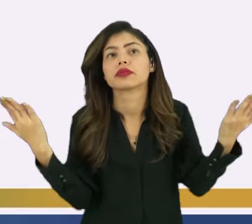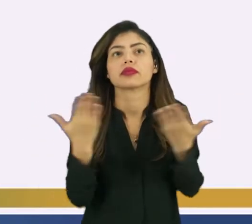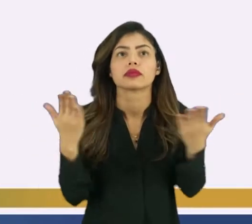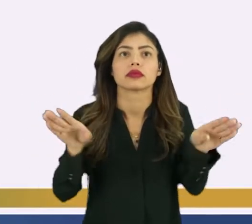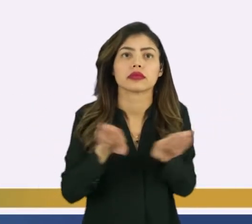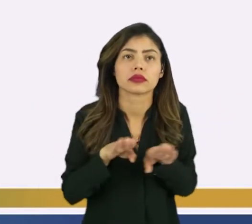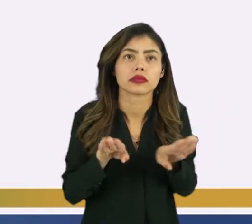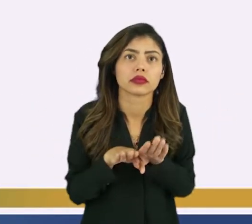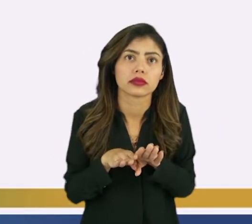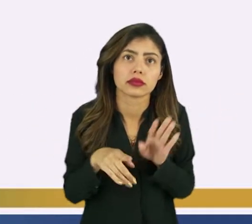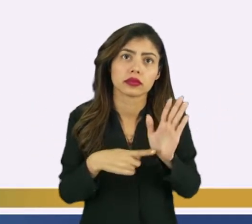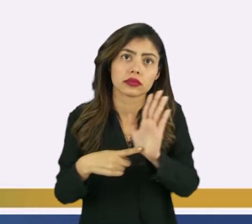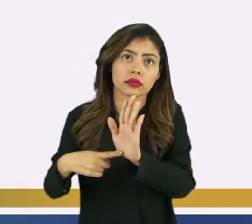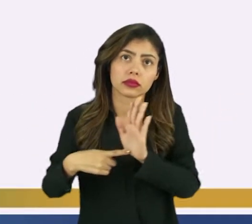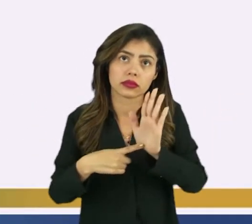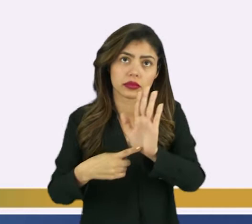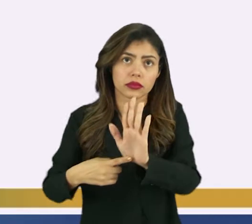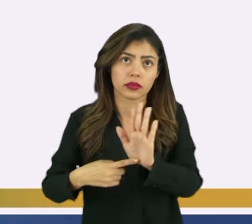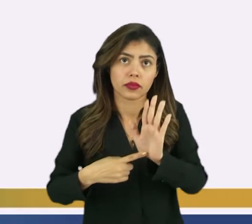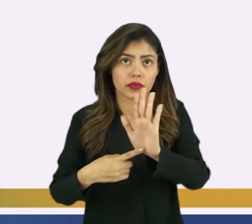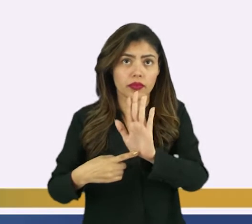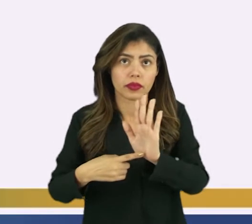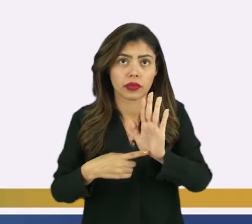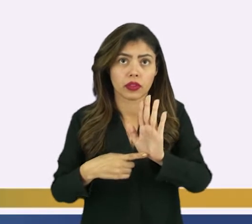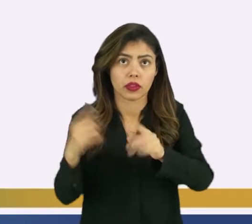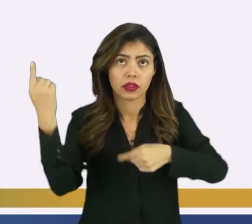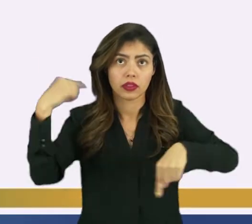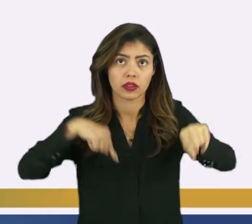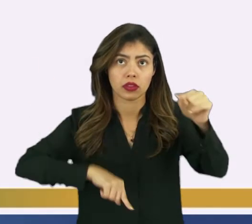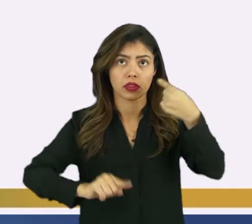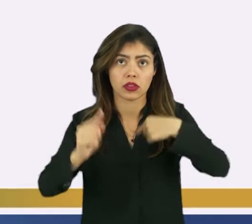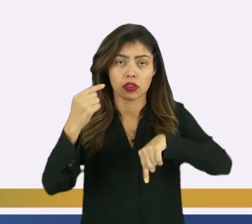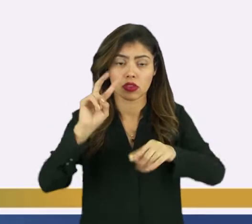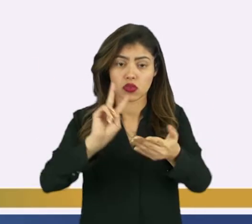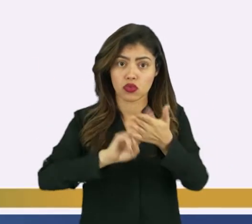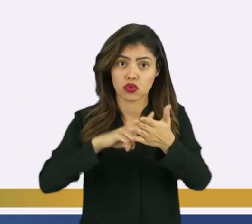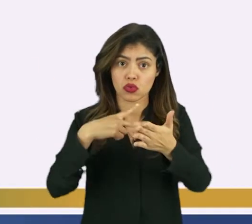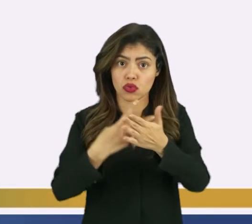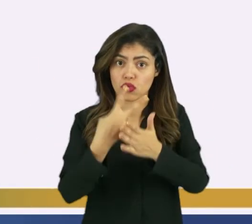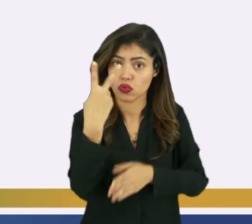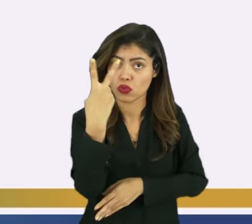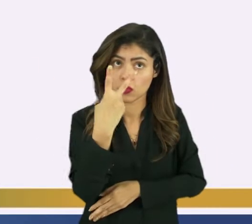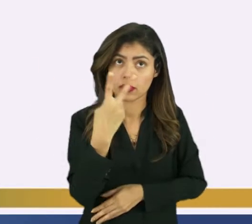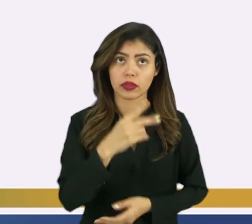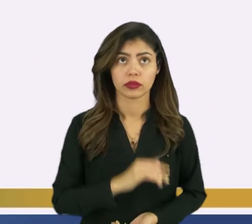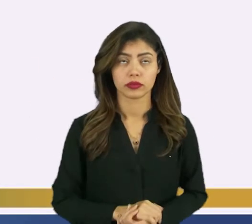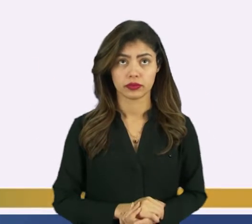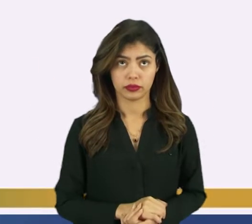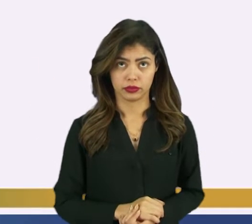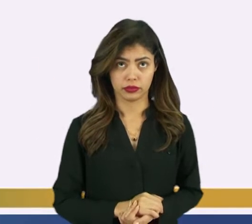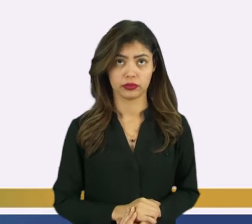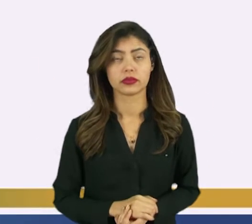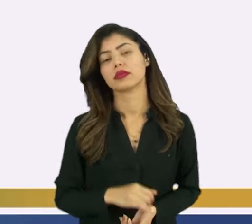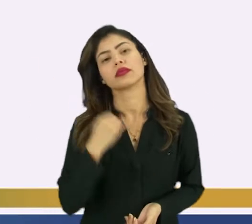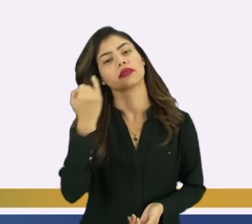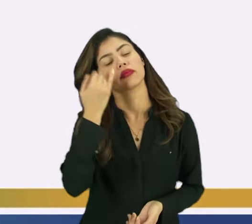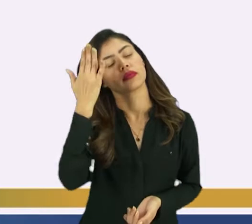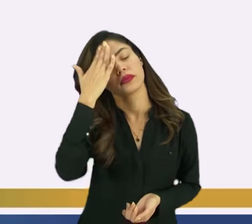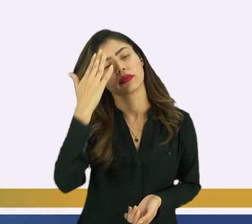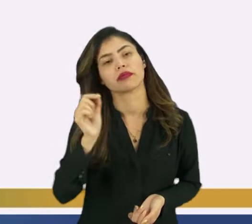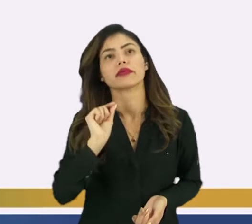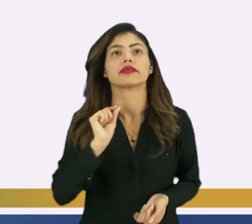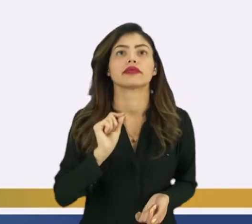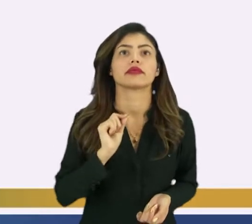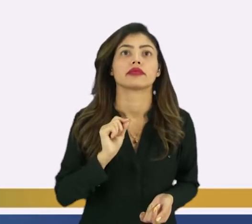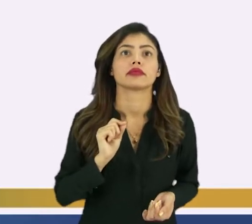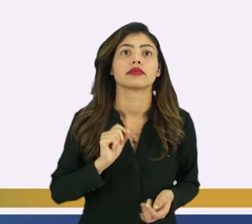na imagem também que está destacado para vocês o seguinte, que eles têm uma circulação dupla. O que mais que é importante eu